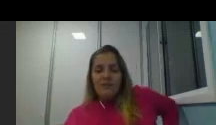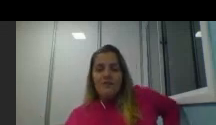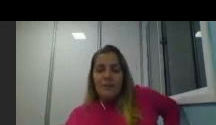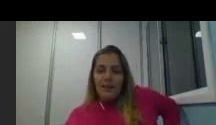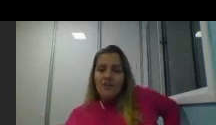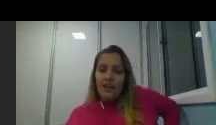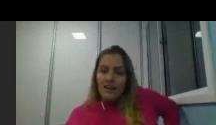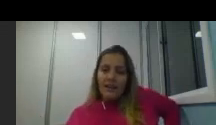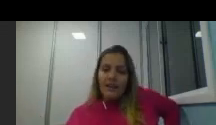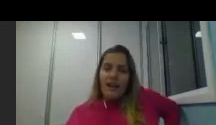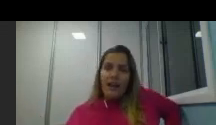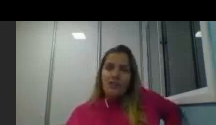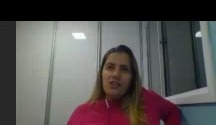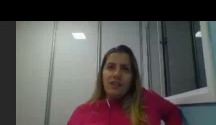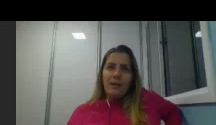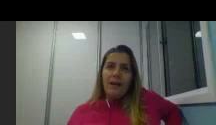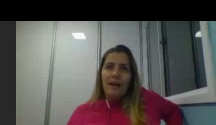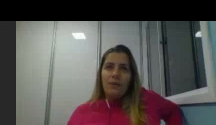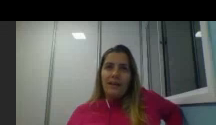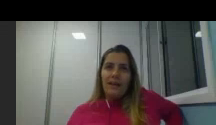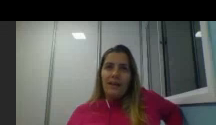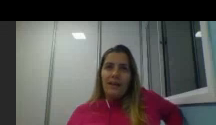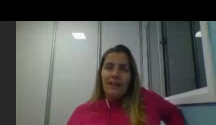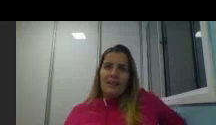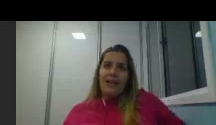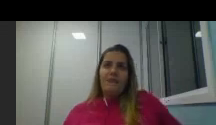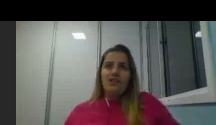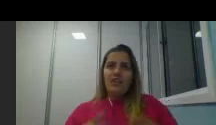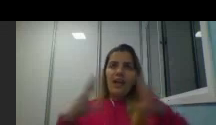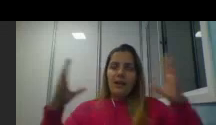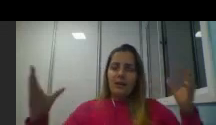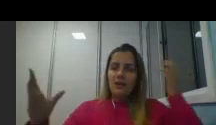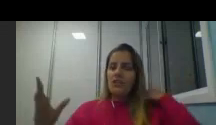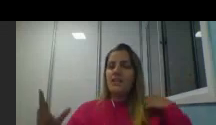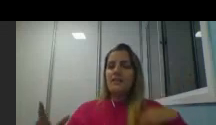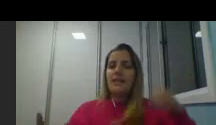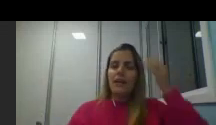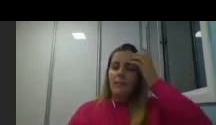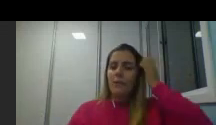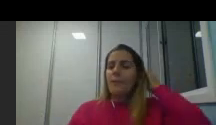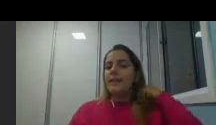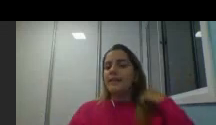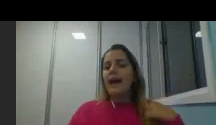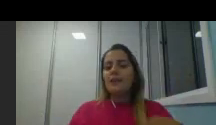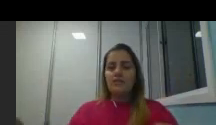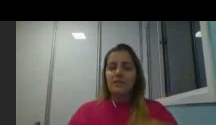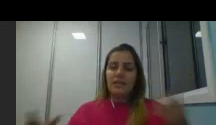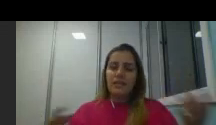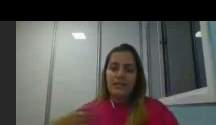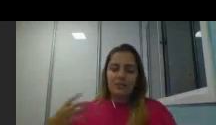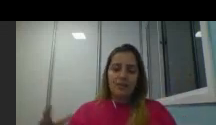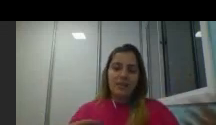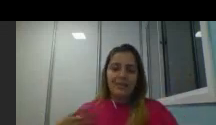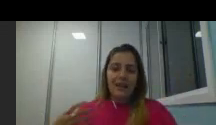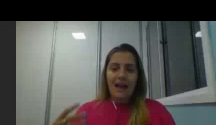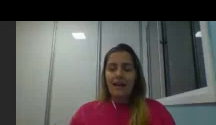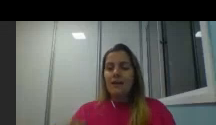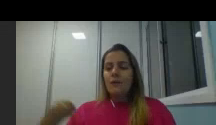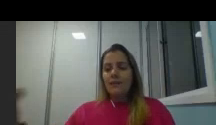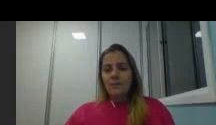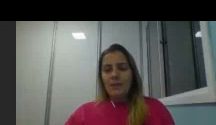onde efetivamente ali a gente trabalha com aquelas árvores genealógicas, né? A probabilidade de